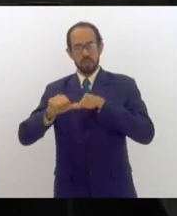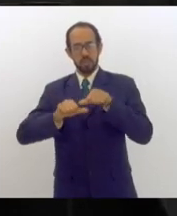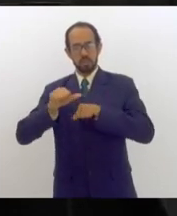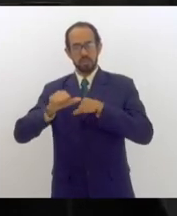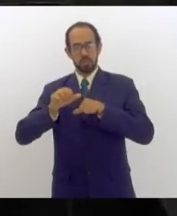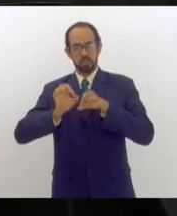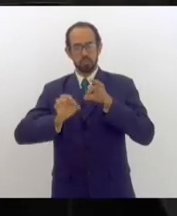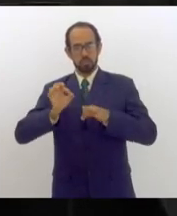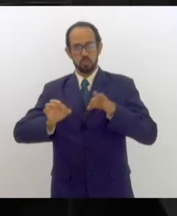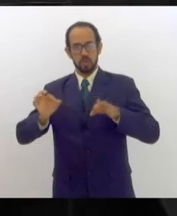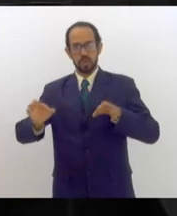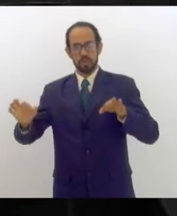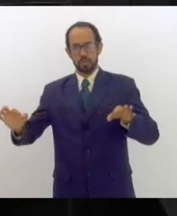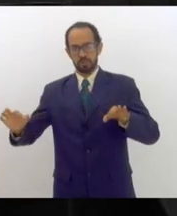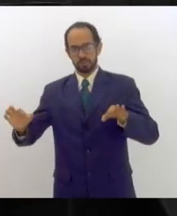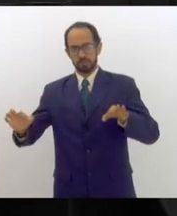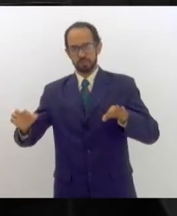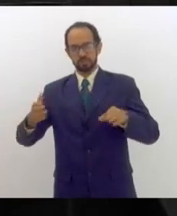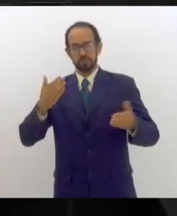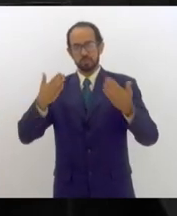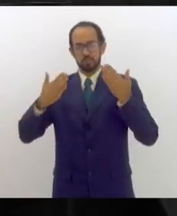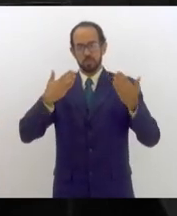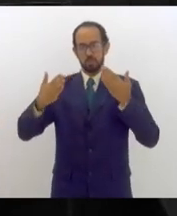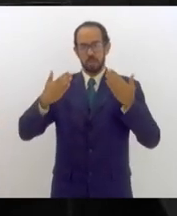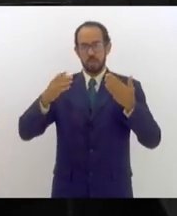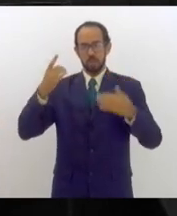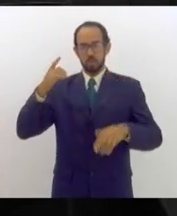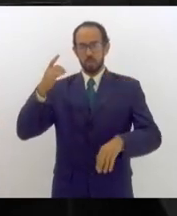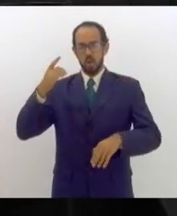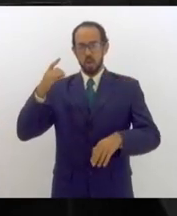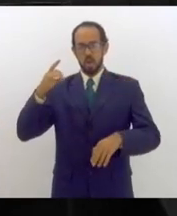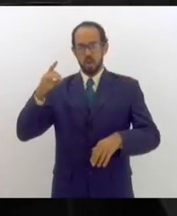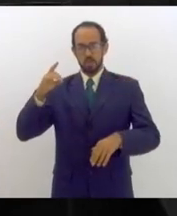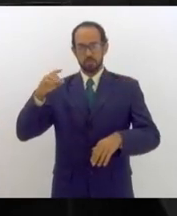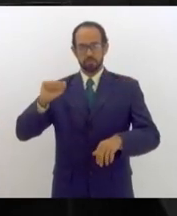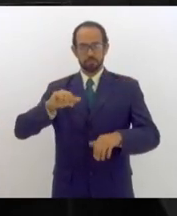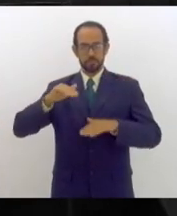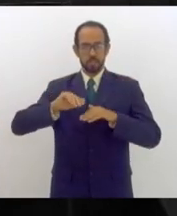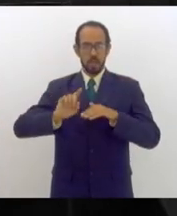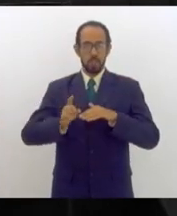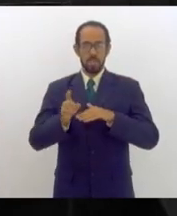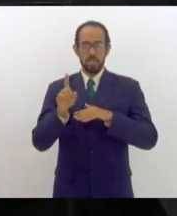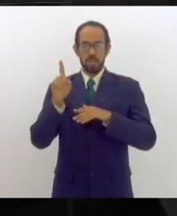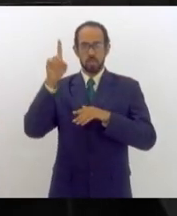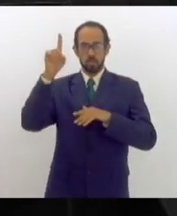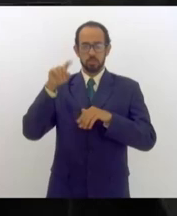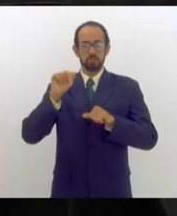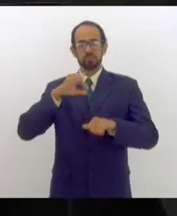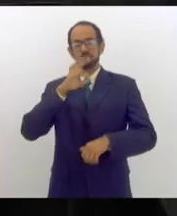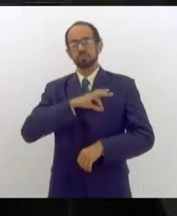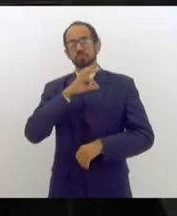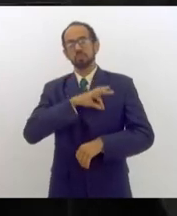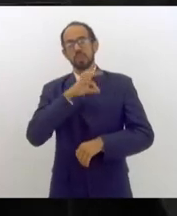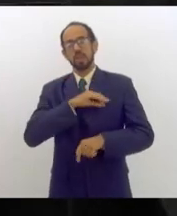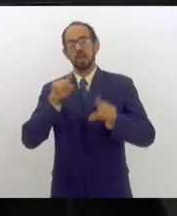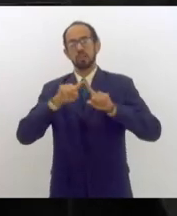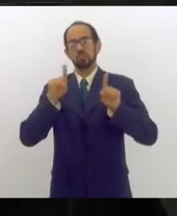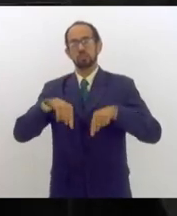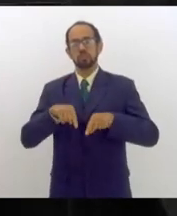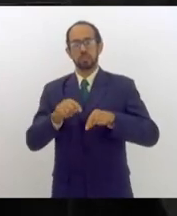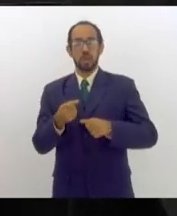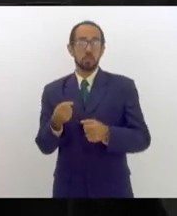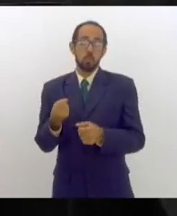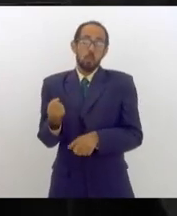e o dólar vem algum tempo disparando enquanto o salário do Trabalhador quando